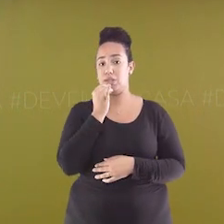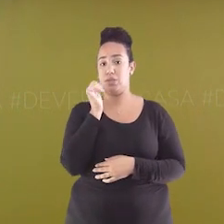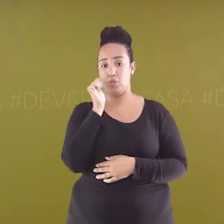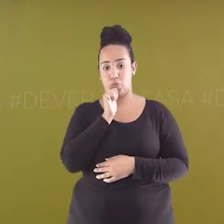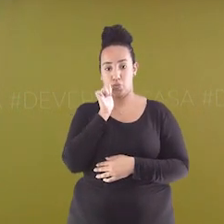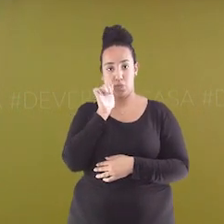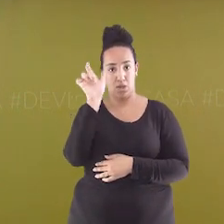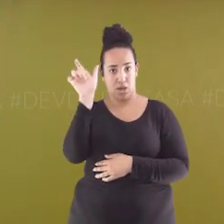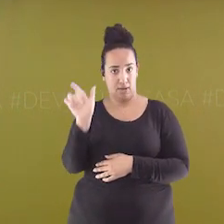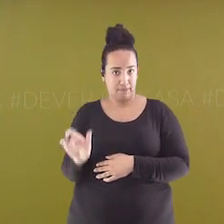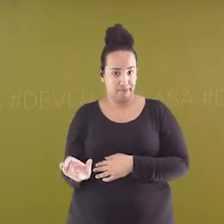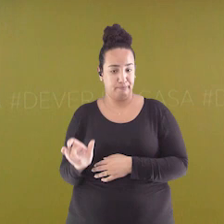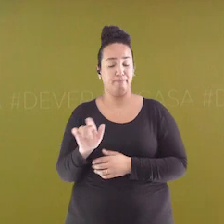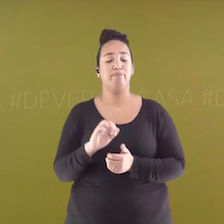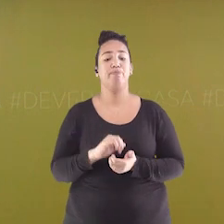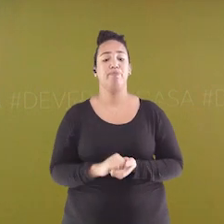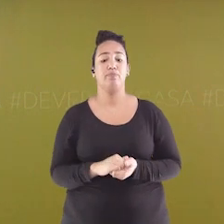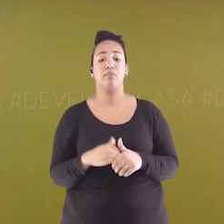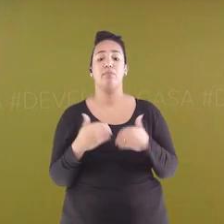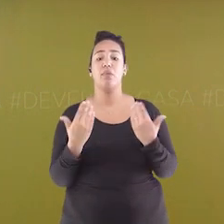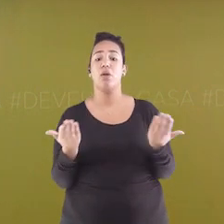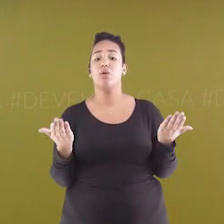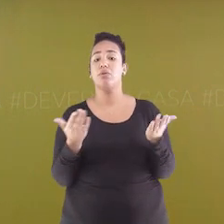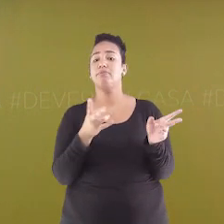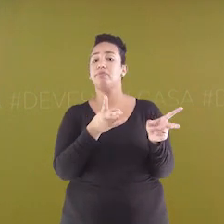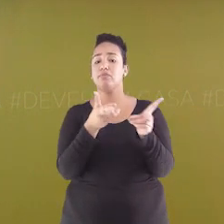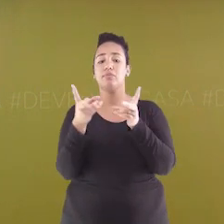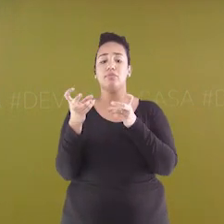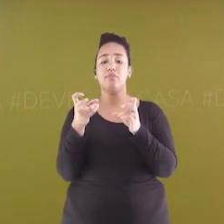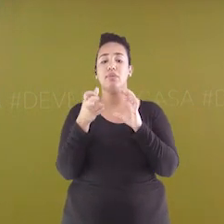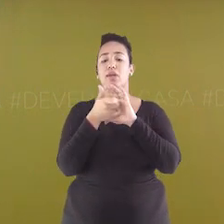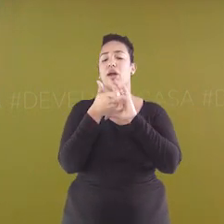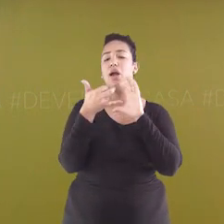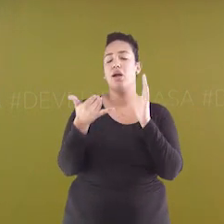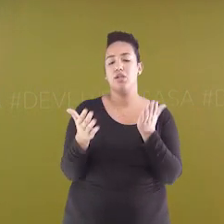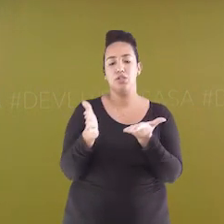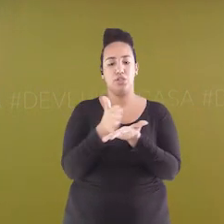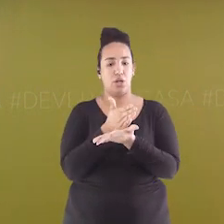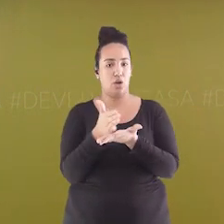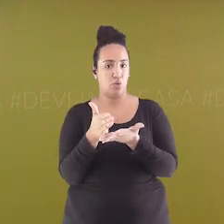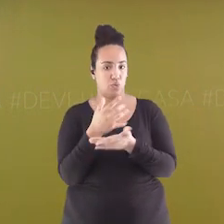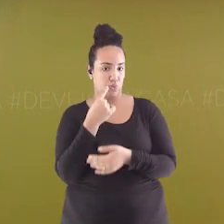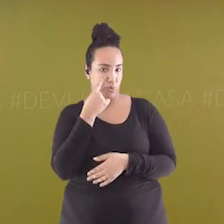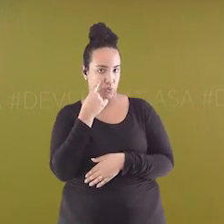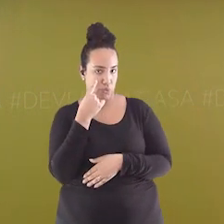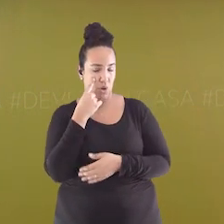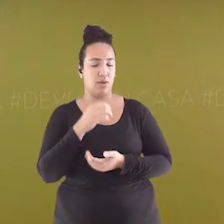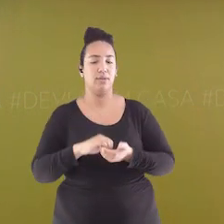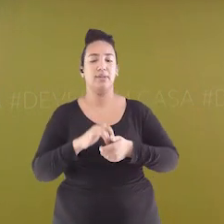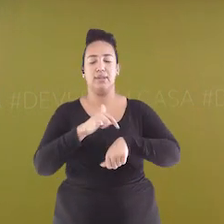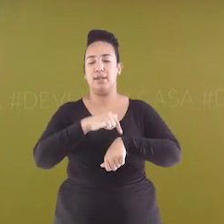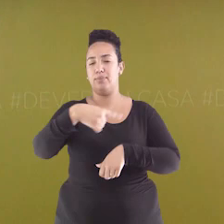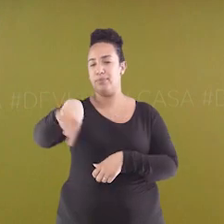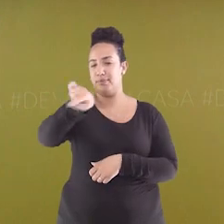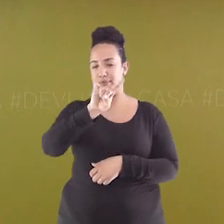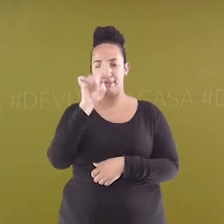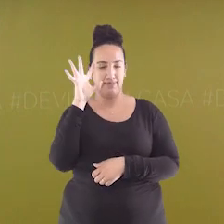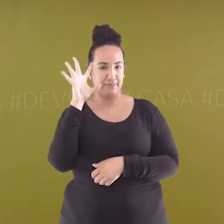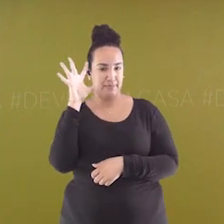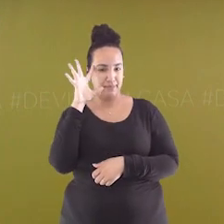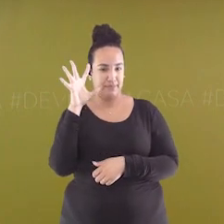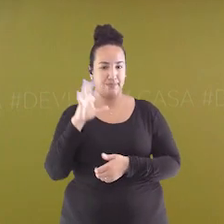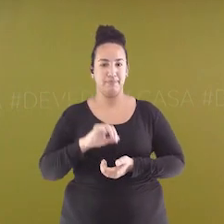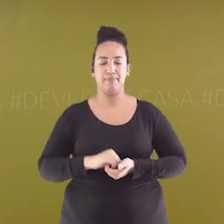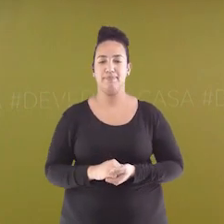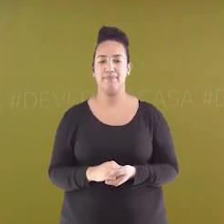imagem. Bom, vamos identificar algumas características dela. Vejam, vou dar um tempinho